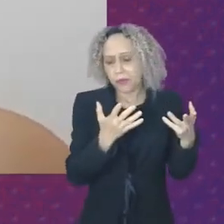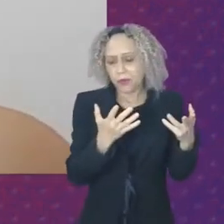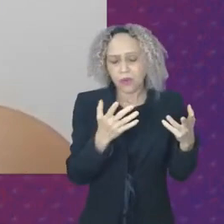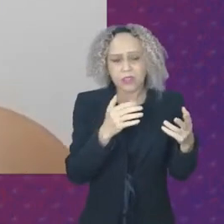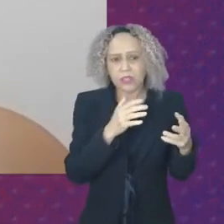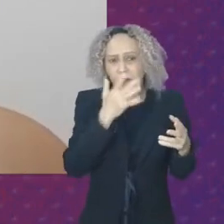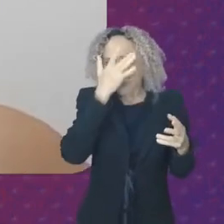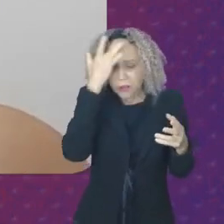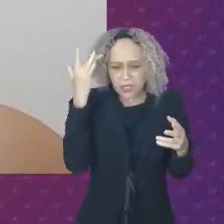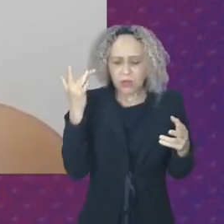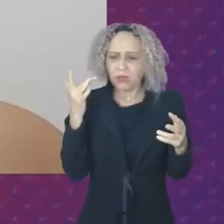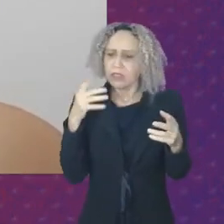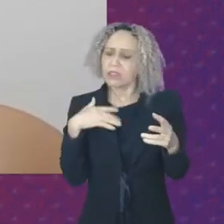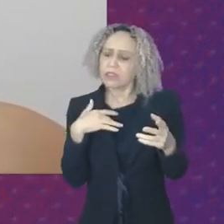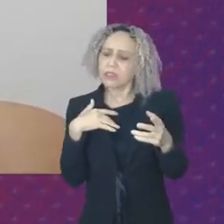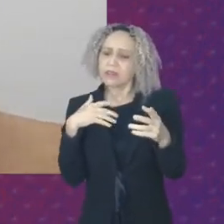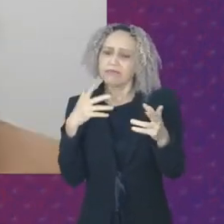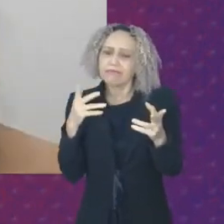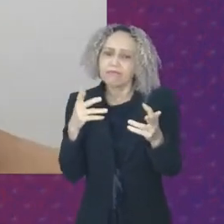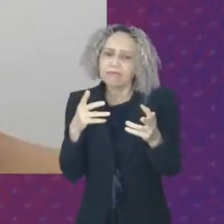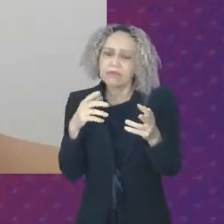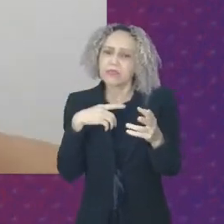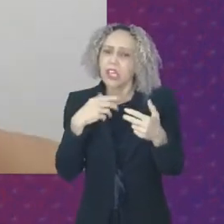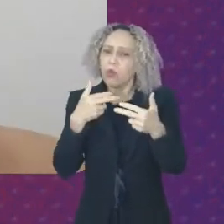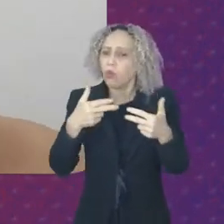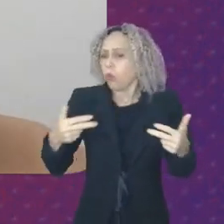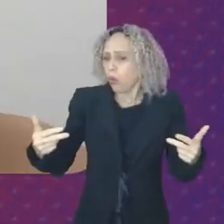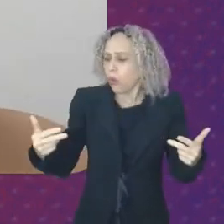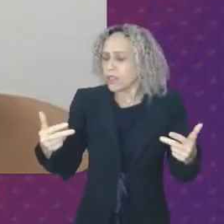nesse arquétipo da pessoa comum, né?